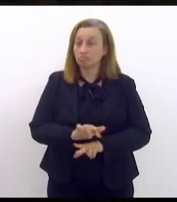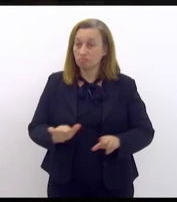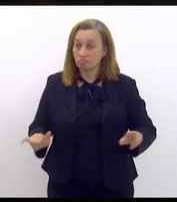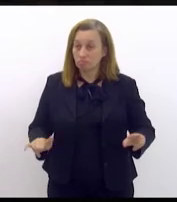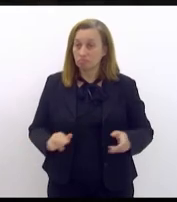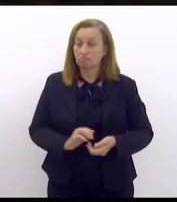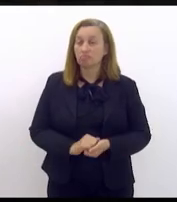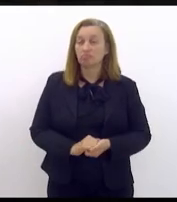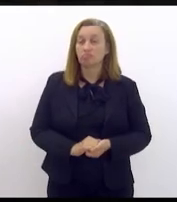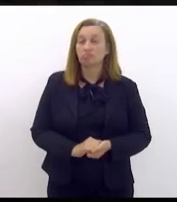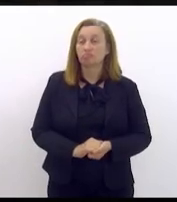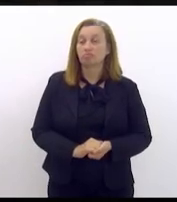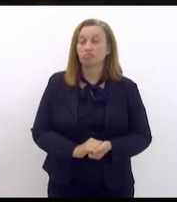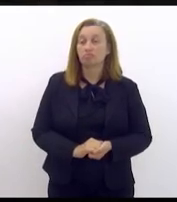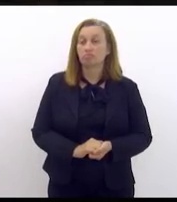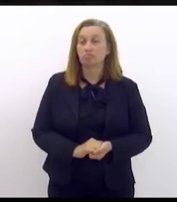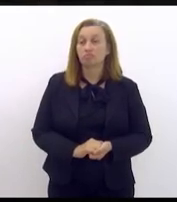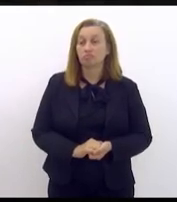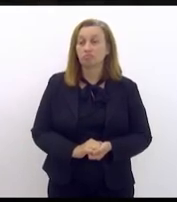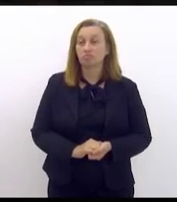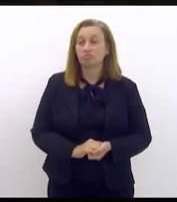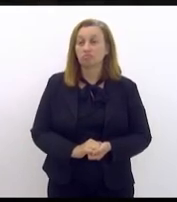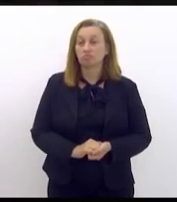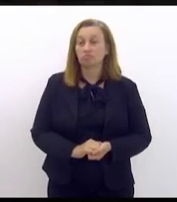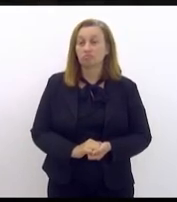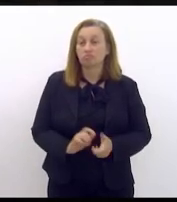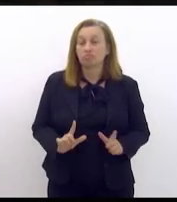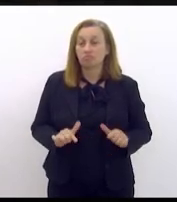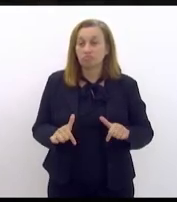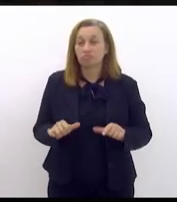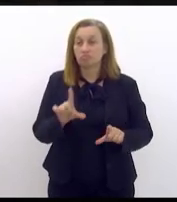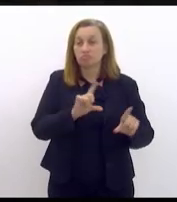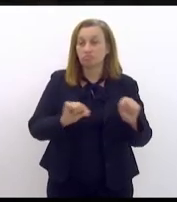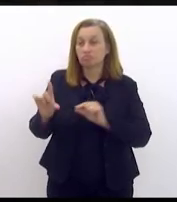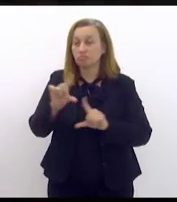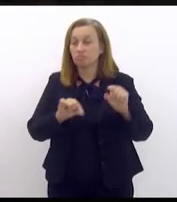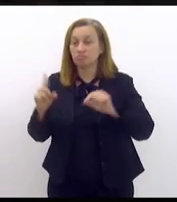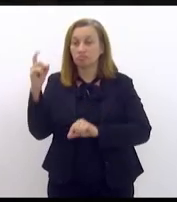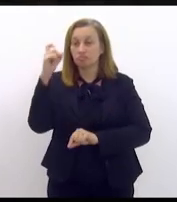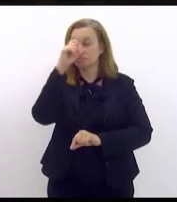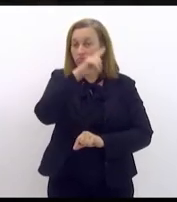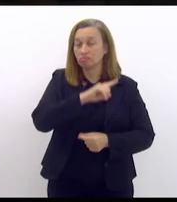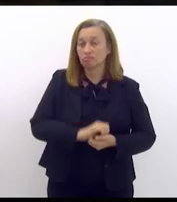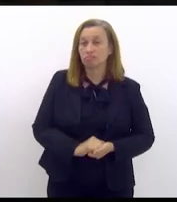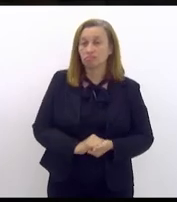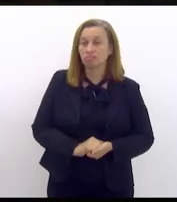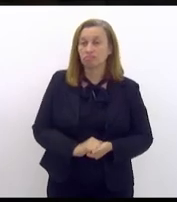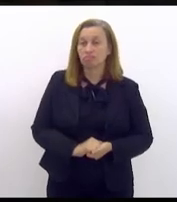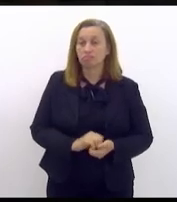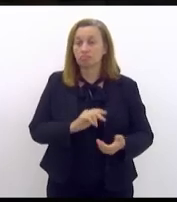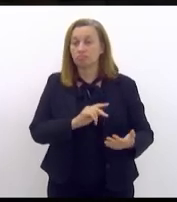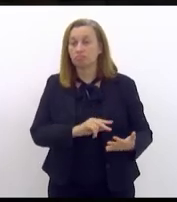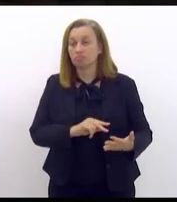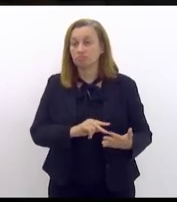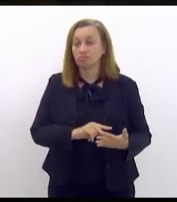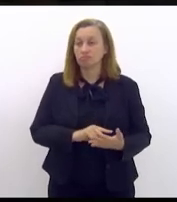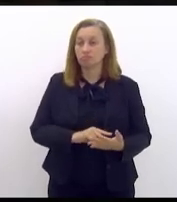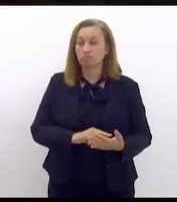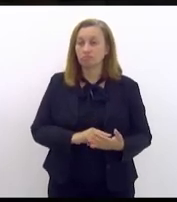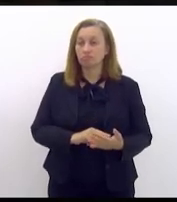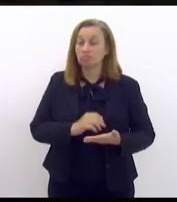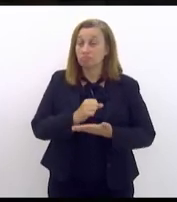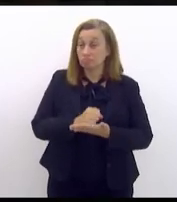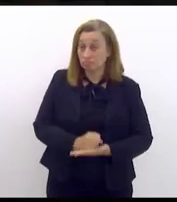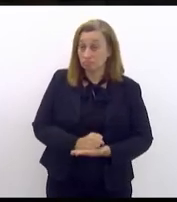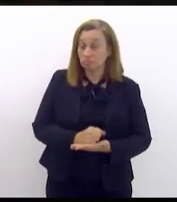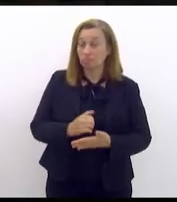a se portar diante de escolhas que são muito penosas. A metáfora da escolha de Sofia pesa